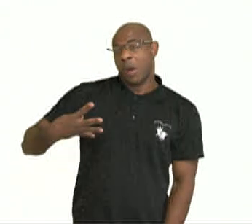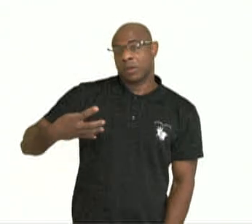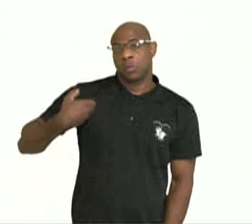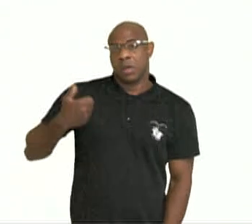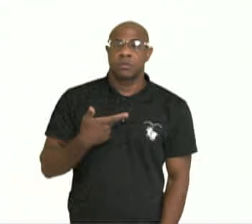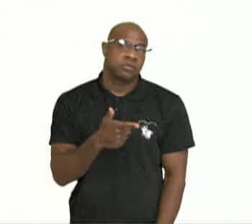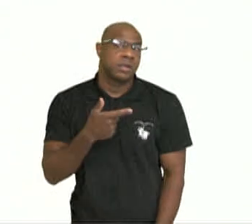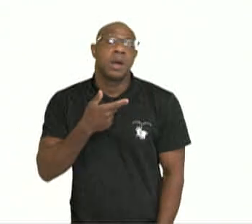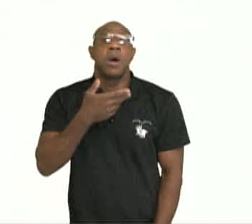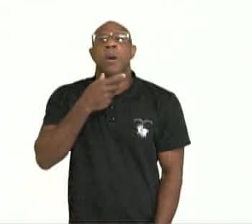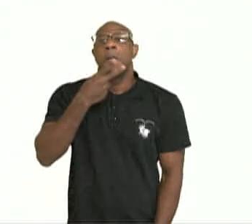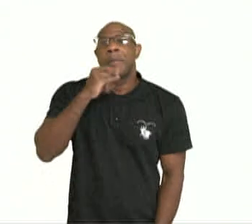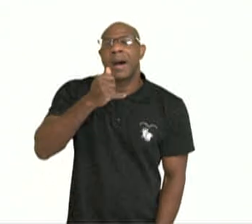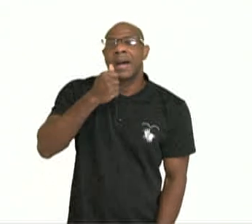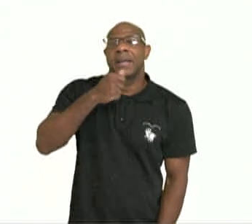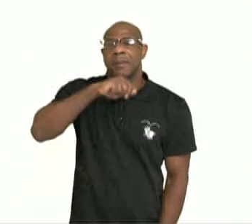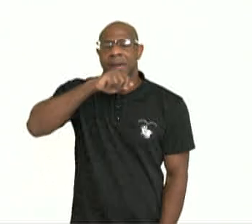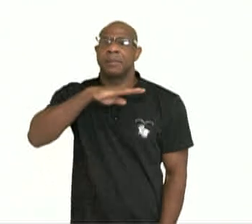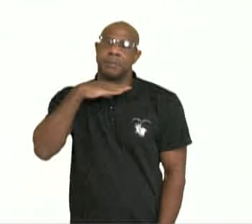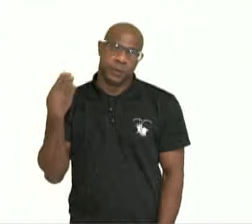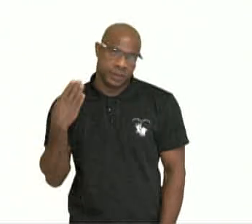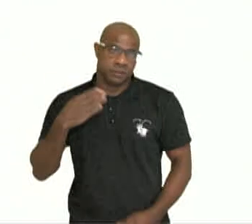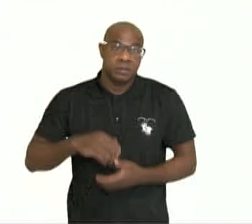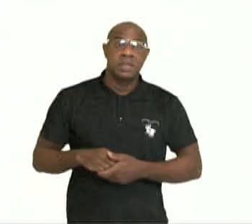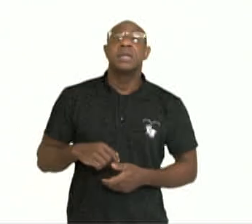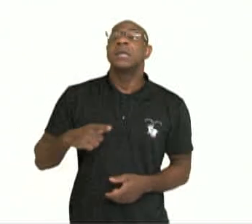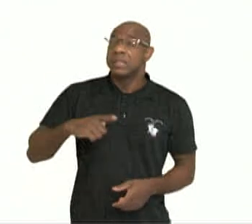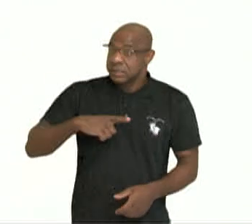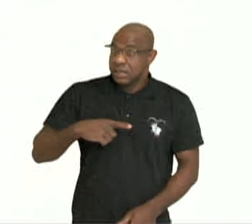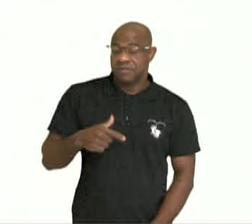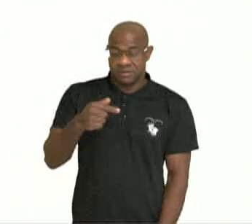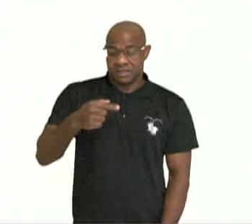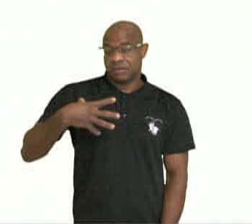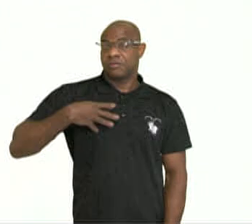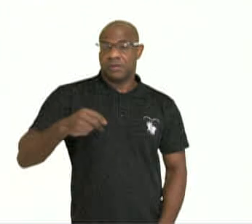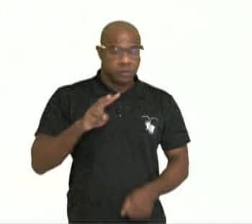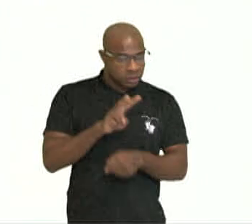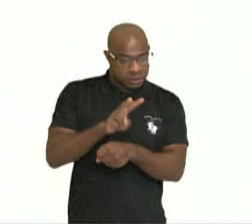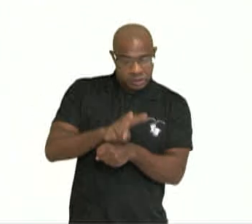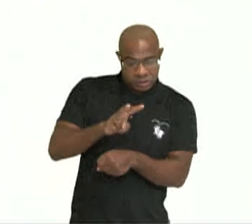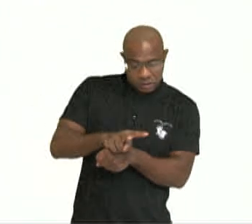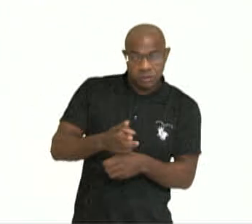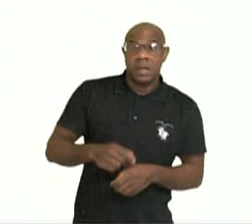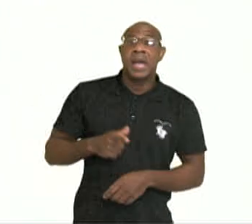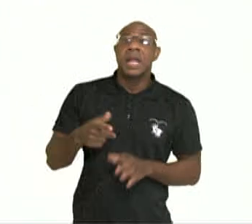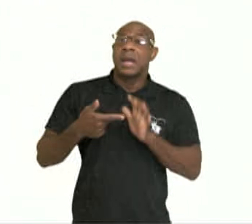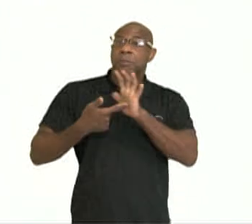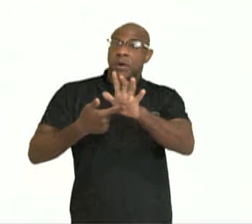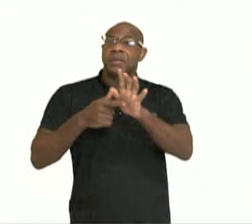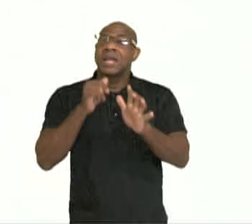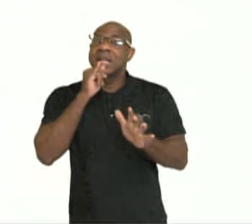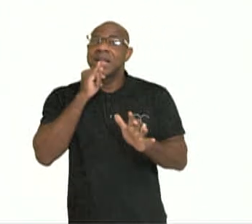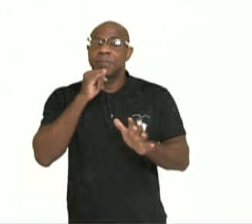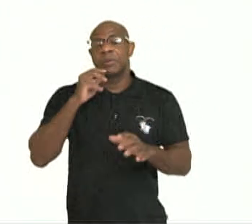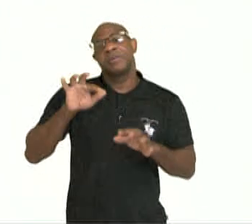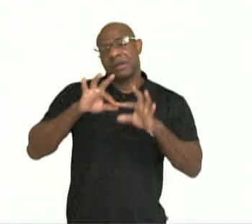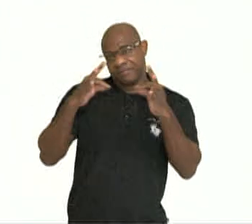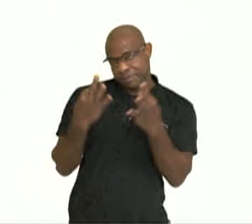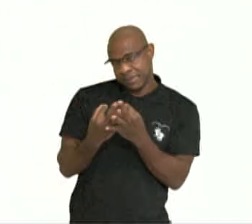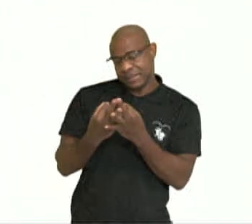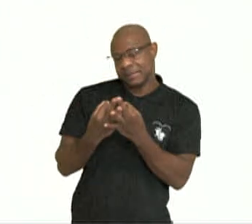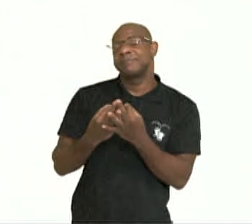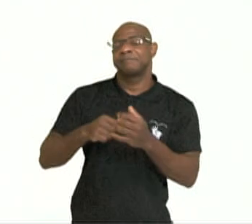estudo. Com sacrifício, criou 7 filhos. Ele é um exemplo para a família. É o valor do